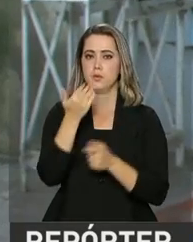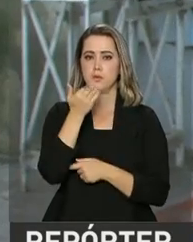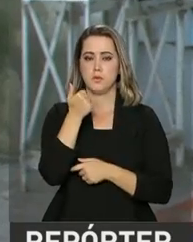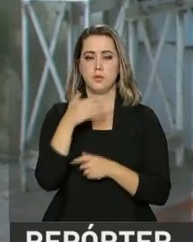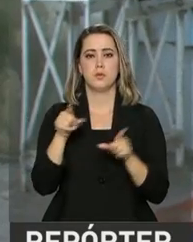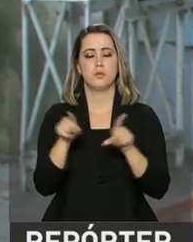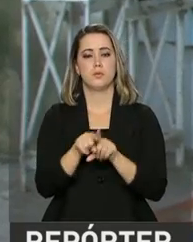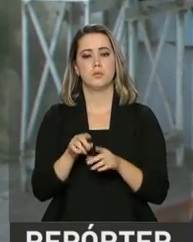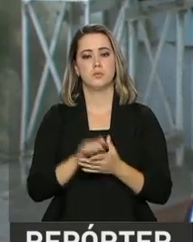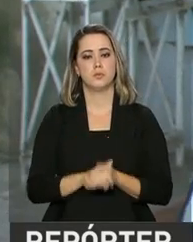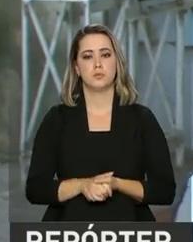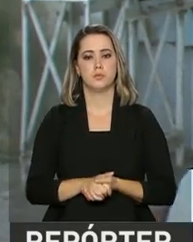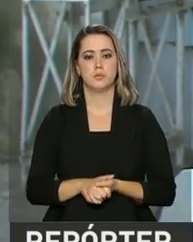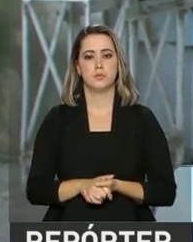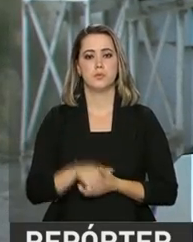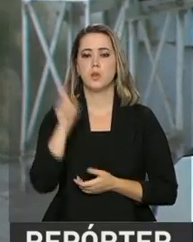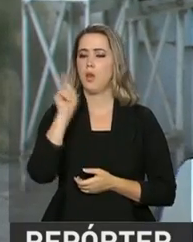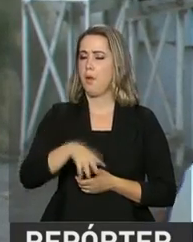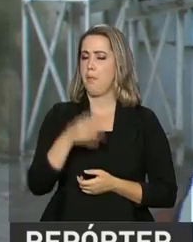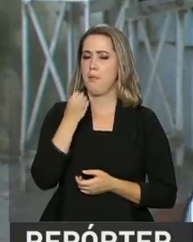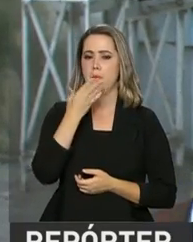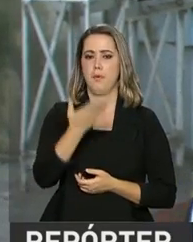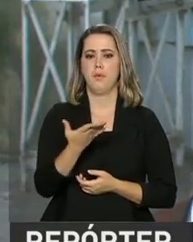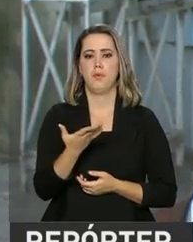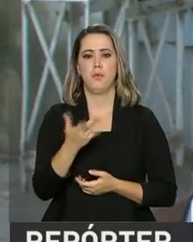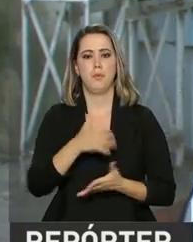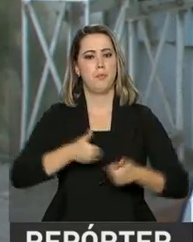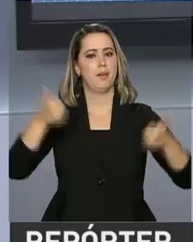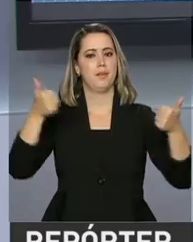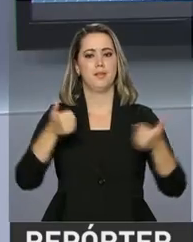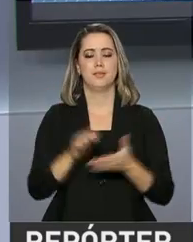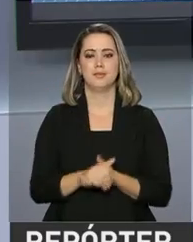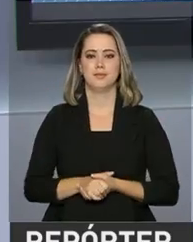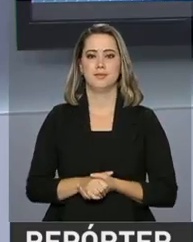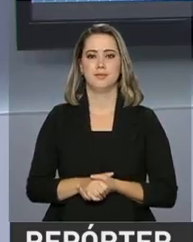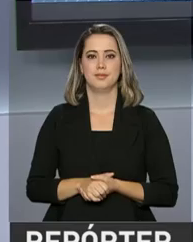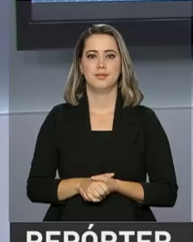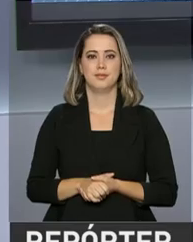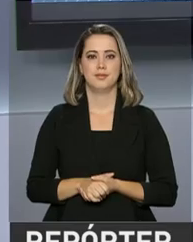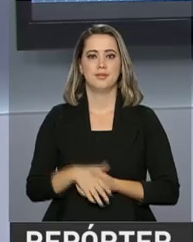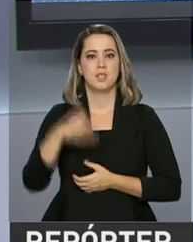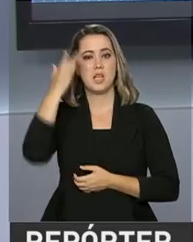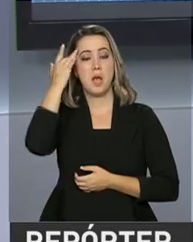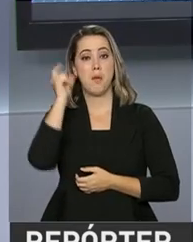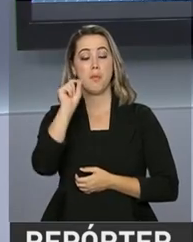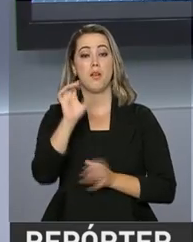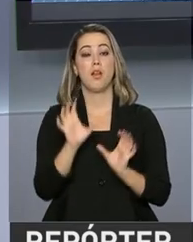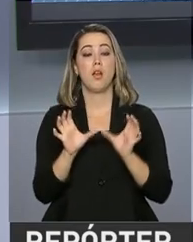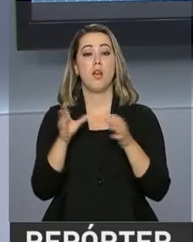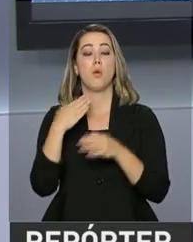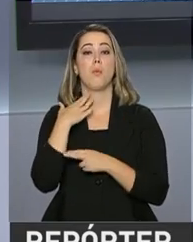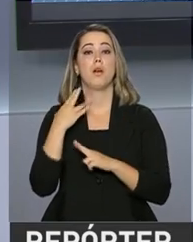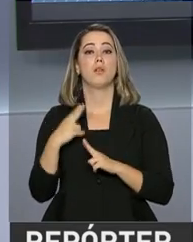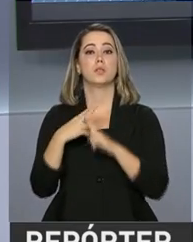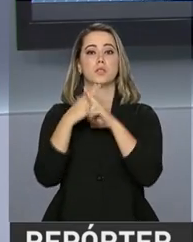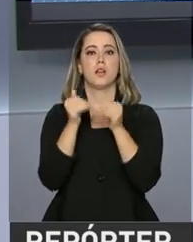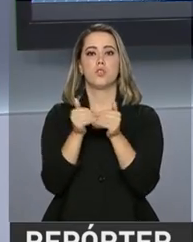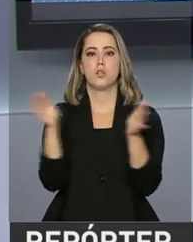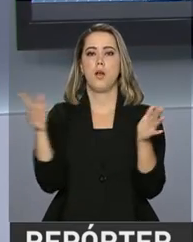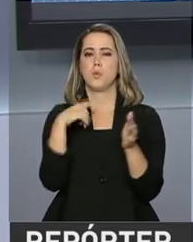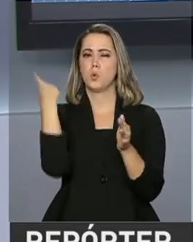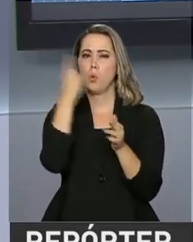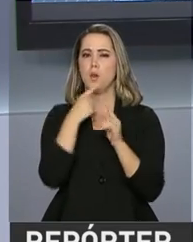sua criação? Com certeza, minha filha. Claro, né? É que nunca é o melhor. Amanhã, as agências da Caixa abrem com um